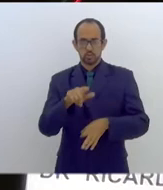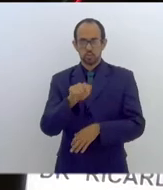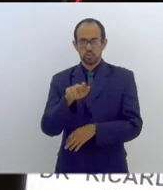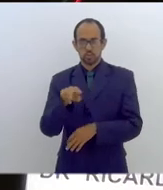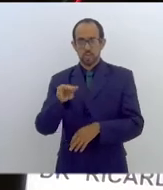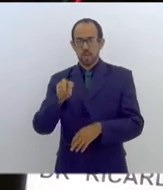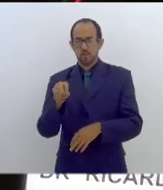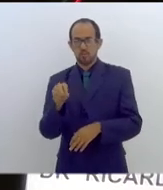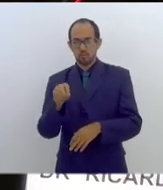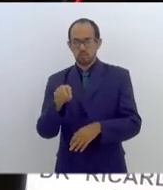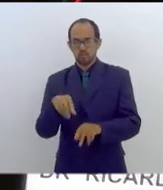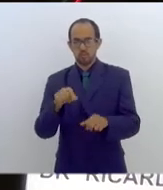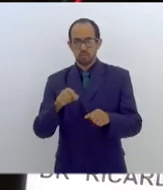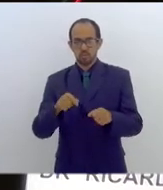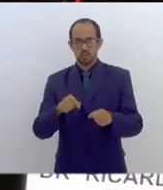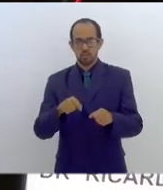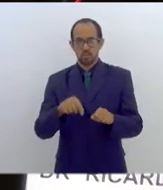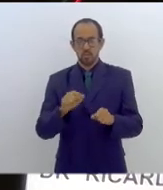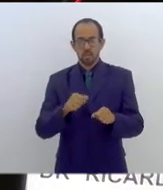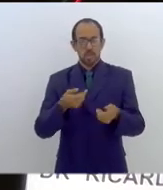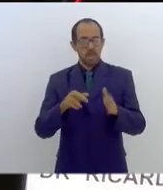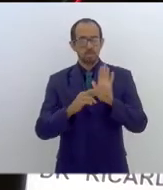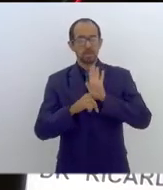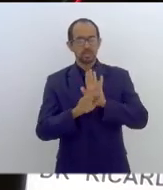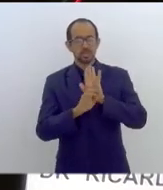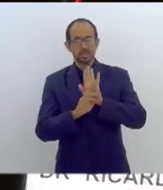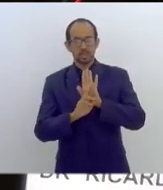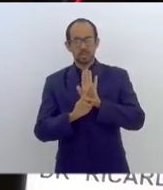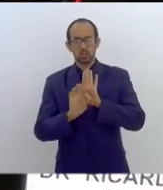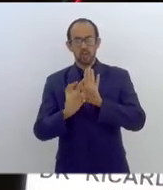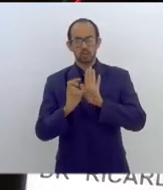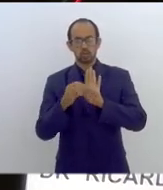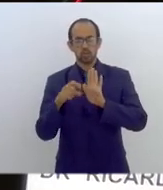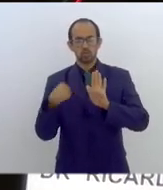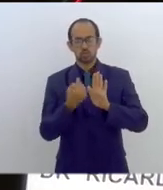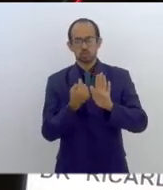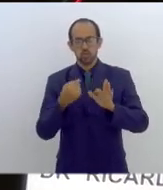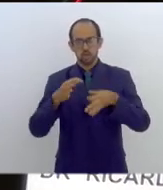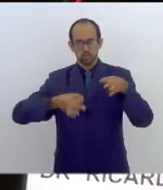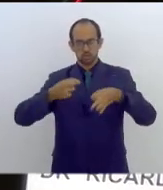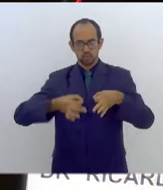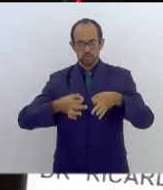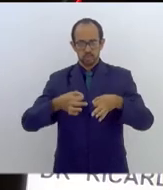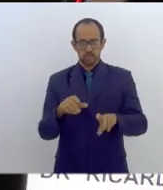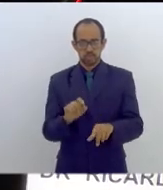Nascimento Silva representando aqui toda essa nossa linda magistratura